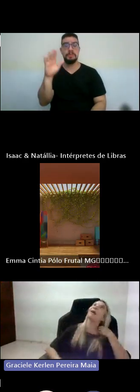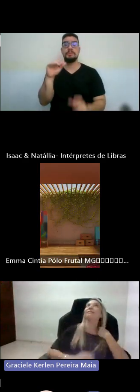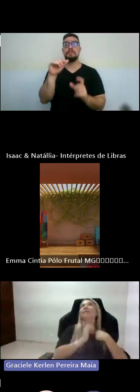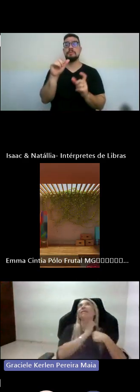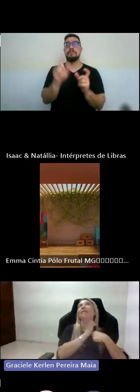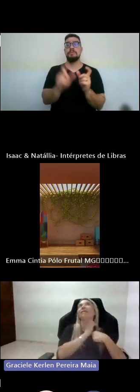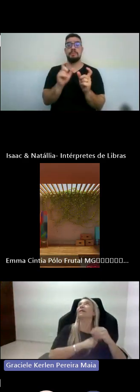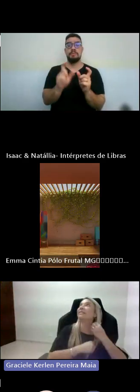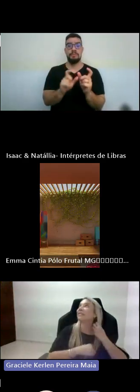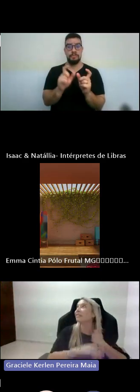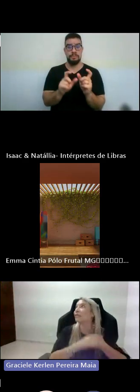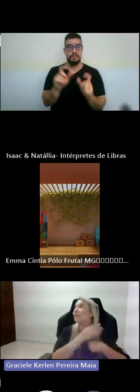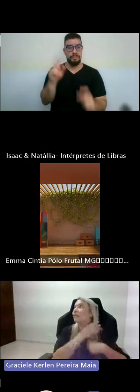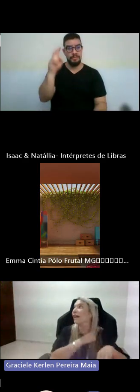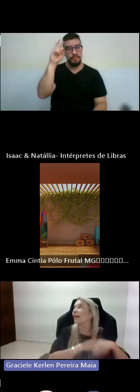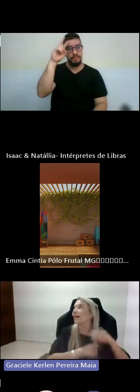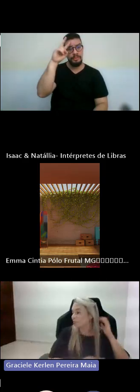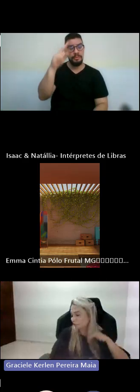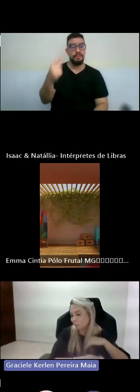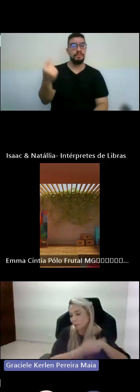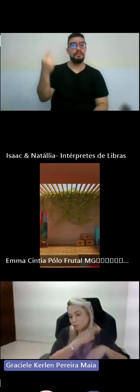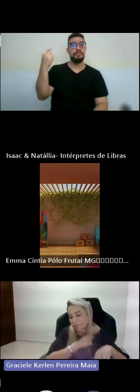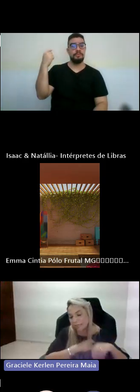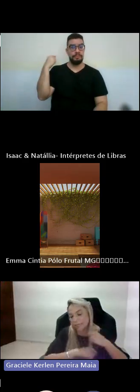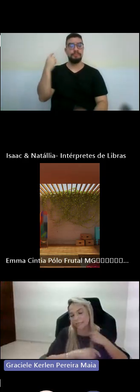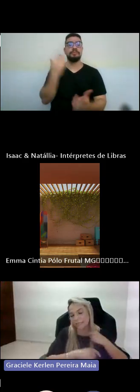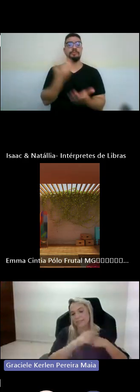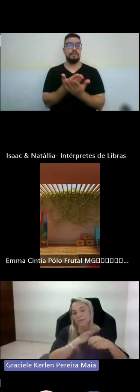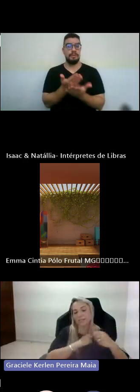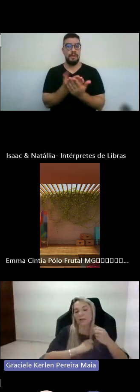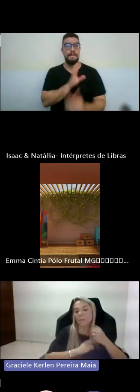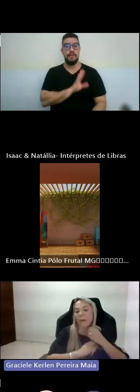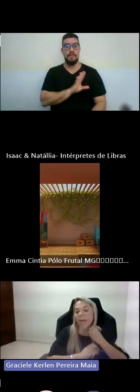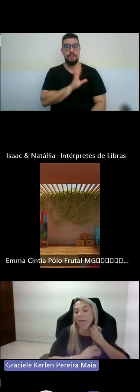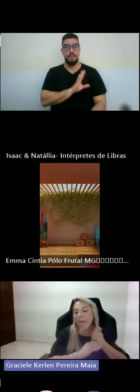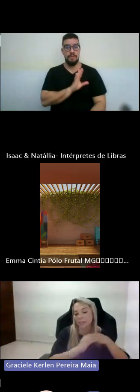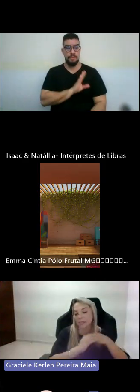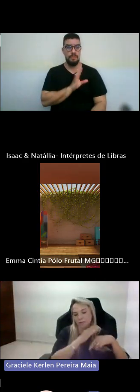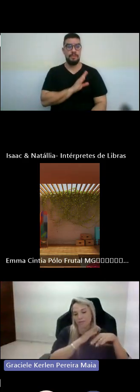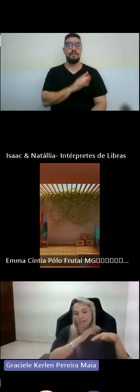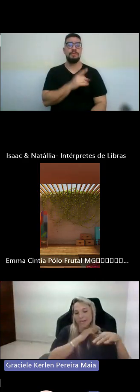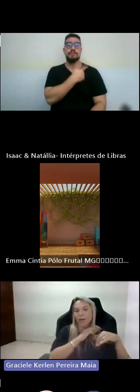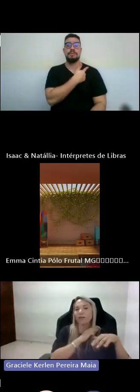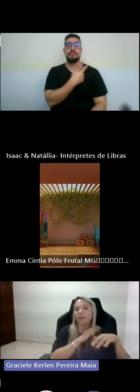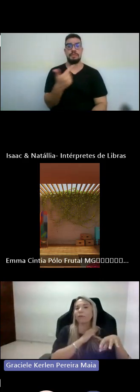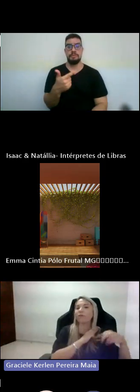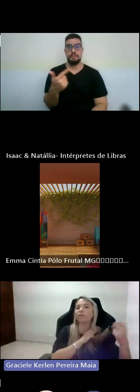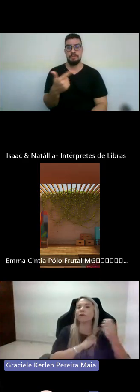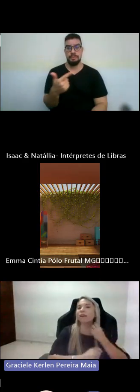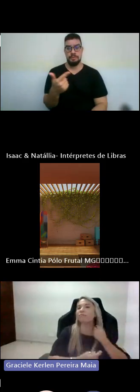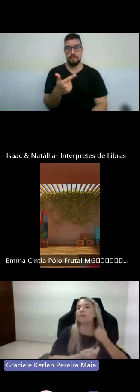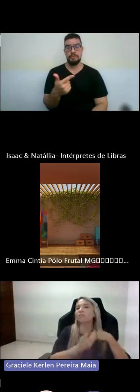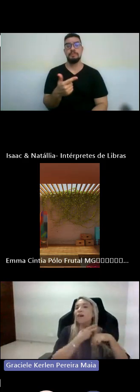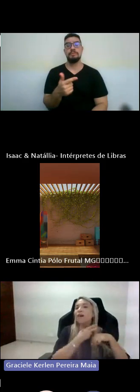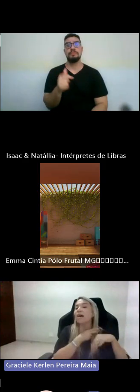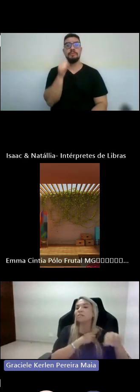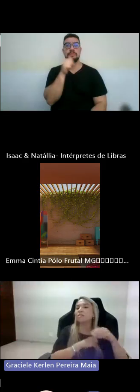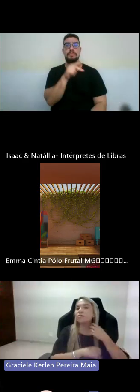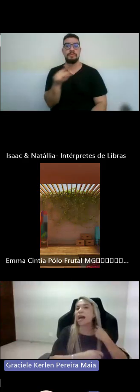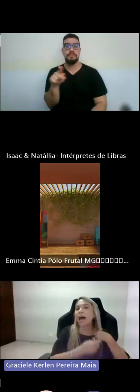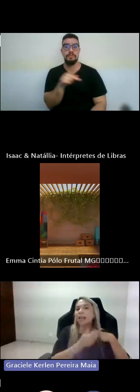lembram lá, quando vocês estudavam língua portuguesa, lá no ensino médio, quando a professora falava,